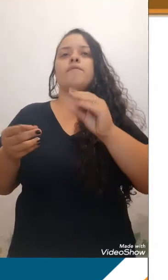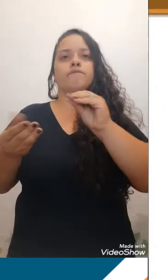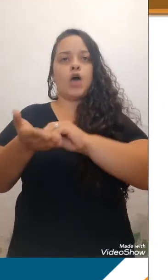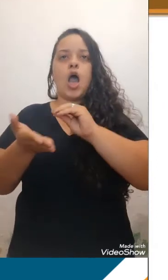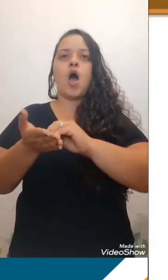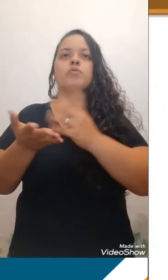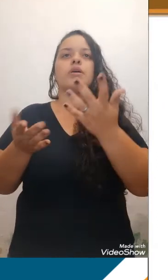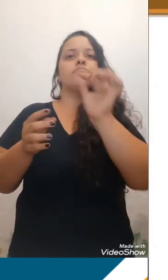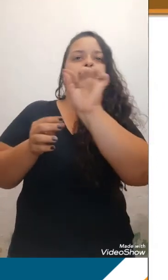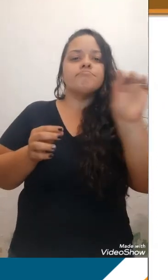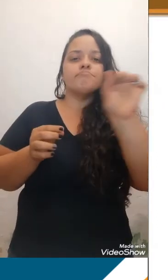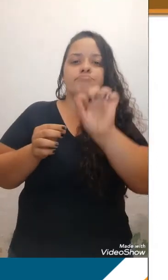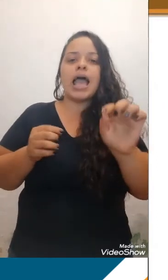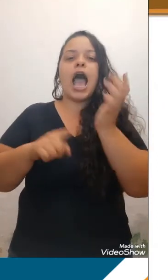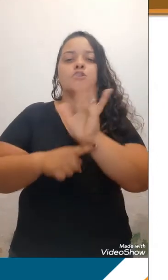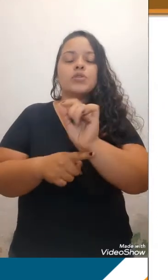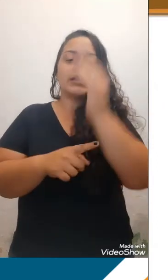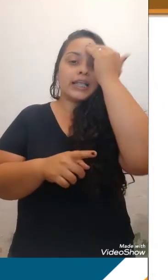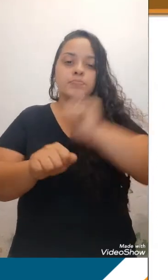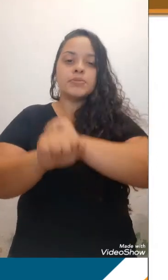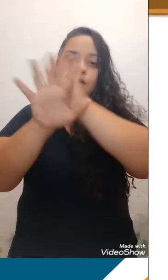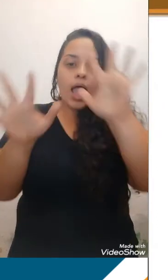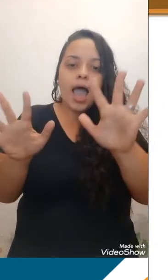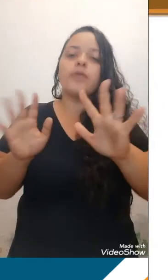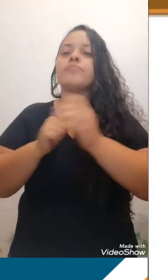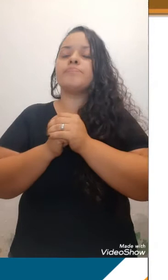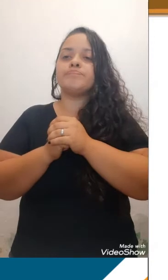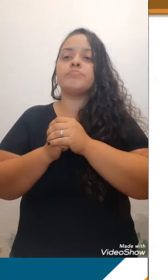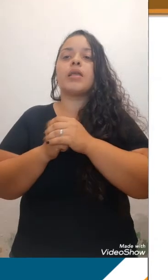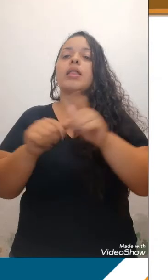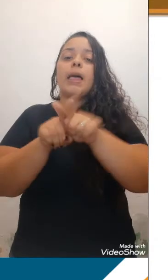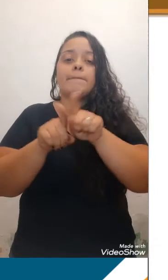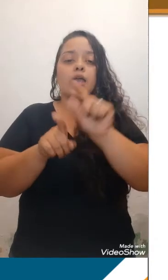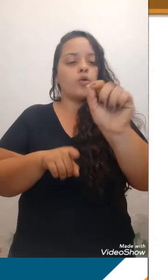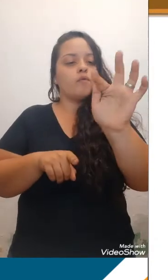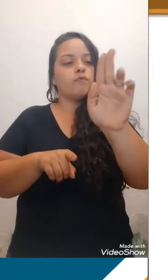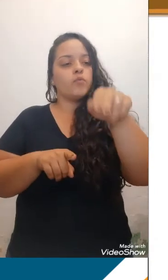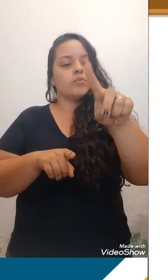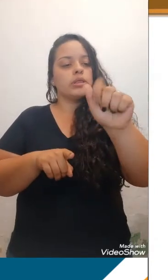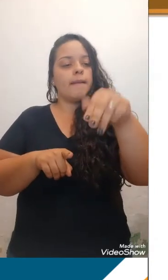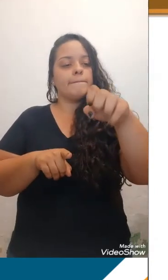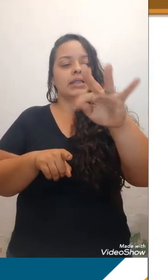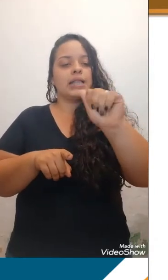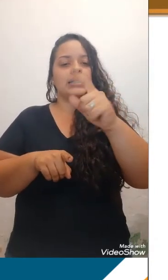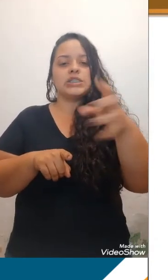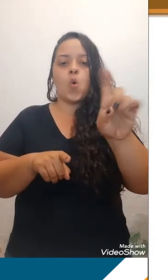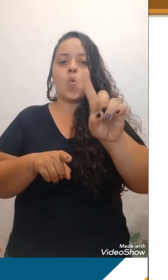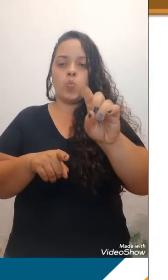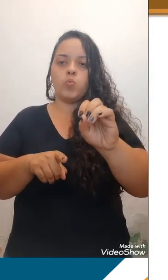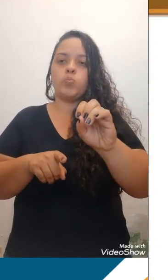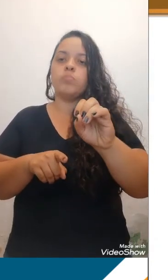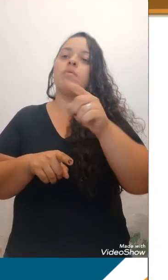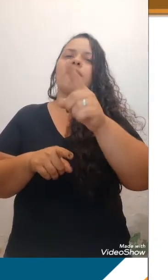conectivos que ajudariam no entendimento desse parágrafo. E como eu disse anteriormente, a fundamentação. Nós temos